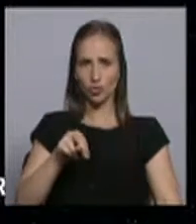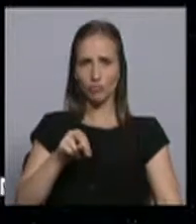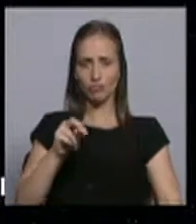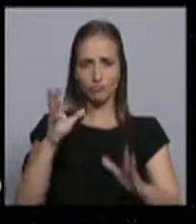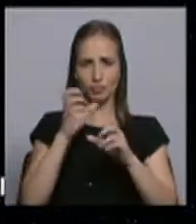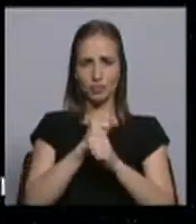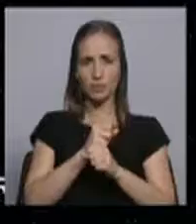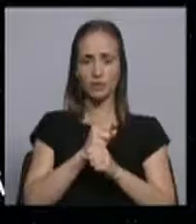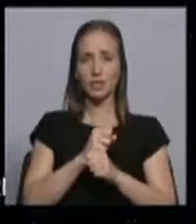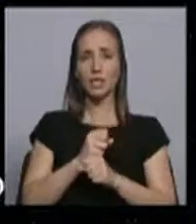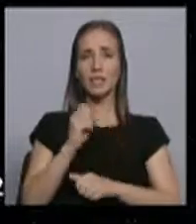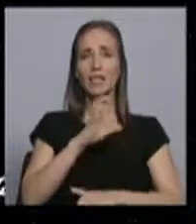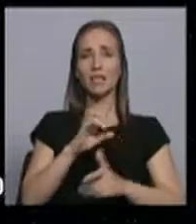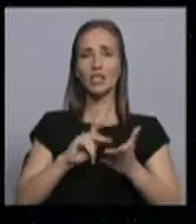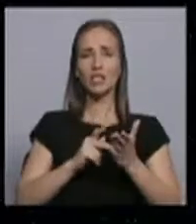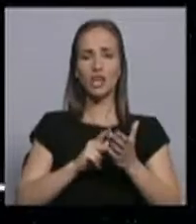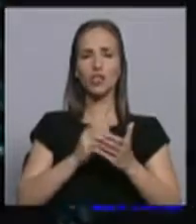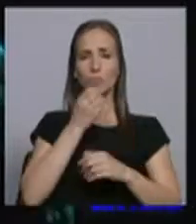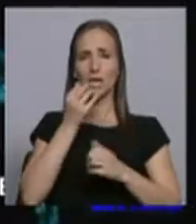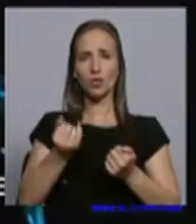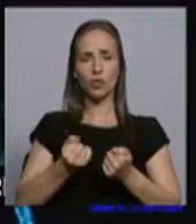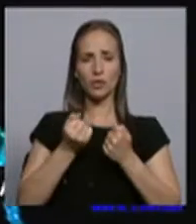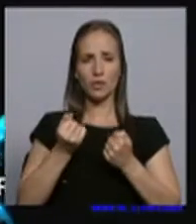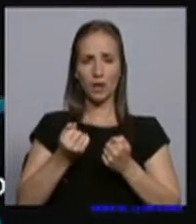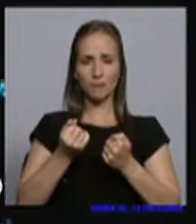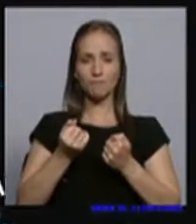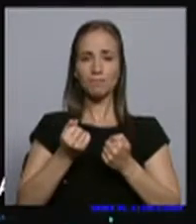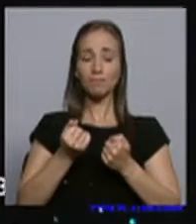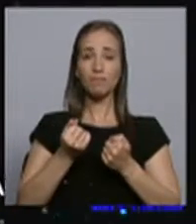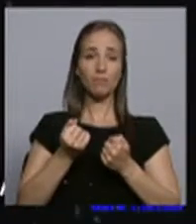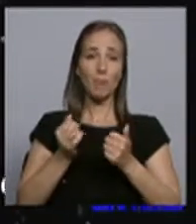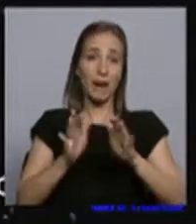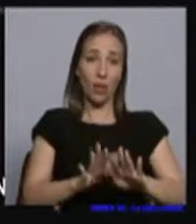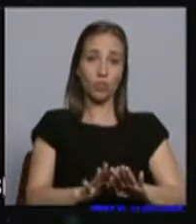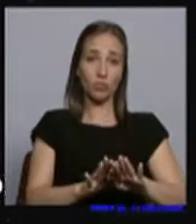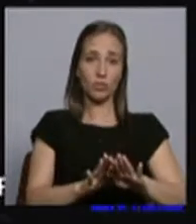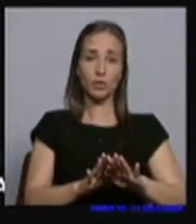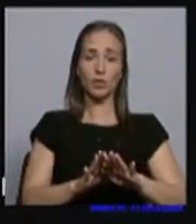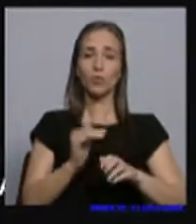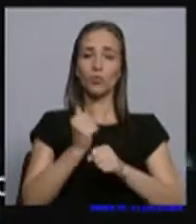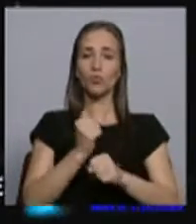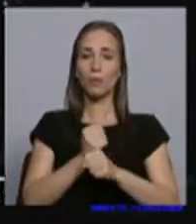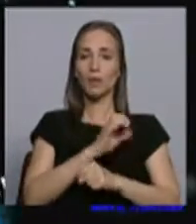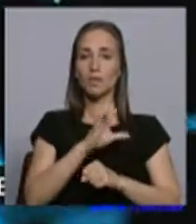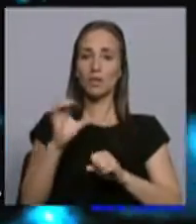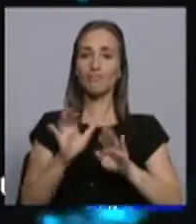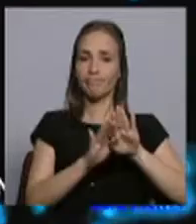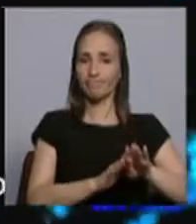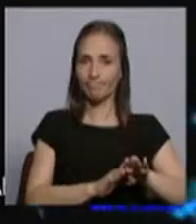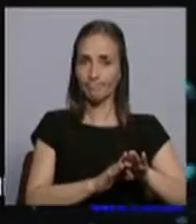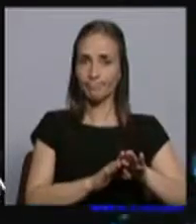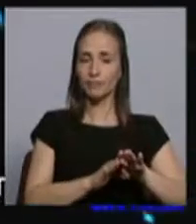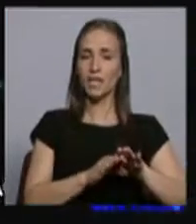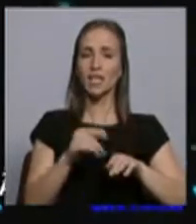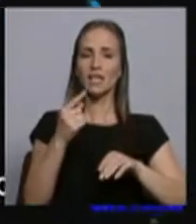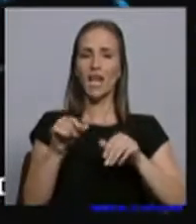engenheiros ainda não conseguem explicar. E, portanto, temos o Hubble parado. Ele está desativado, a missão científica está suspensa. Ele tem um sistema